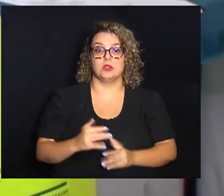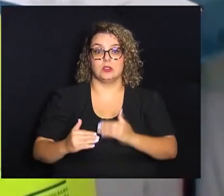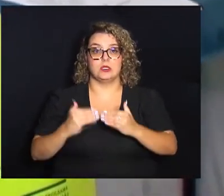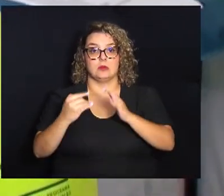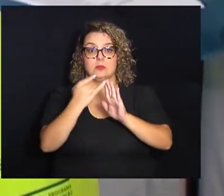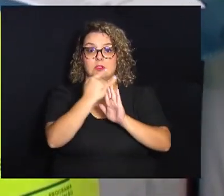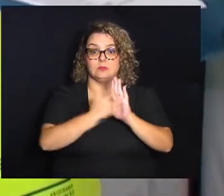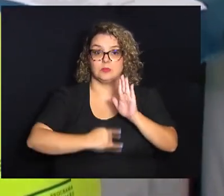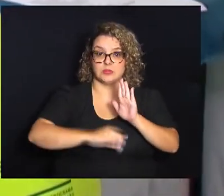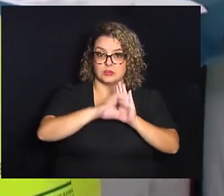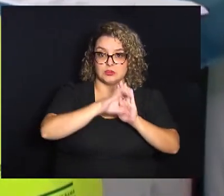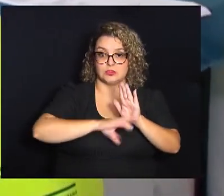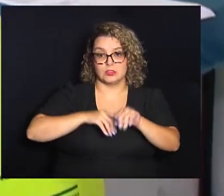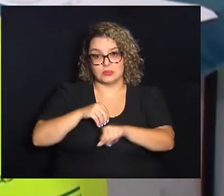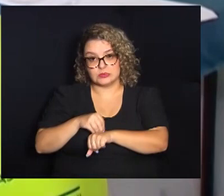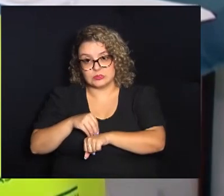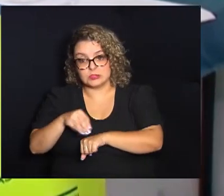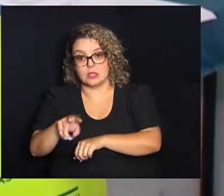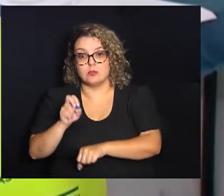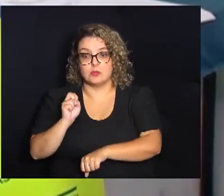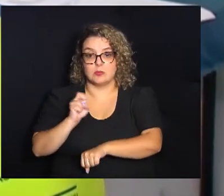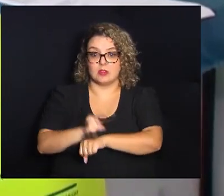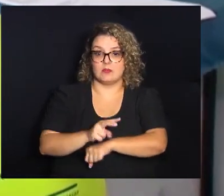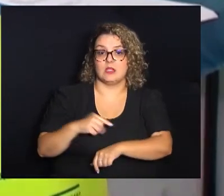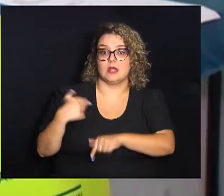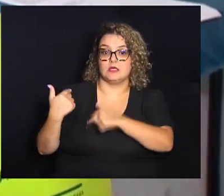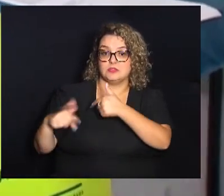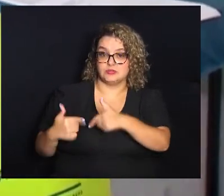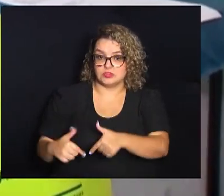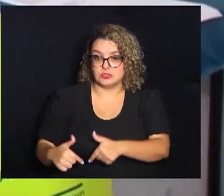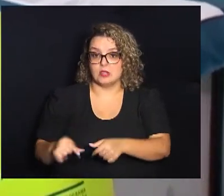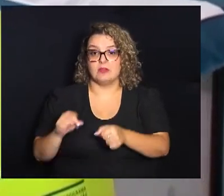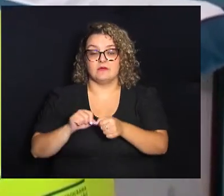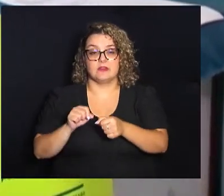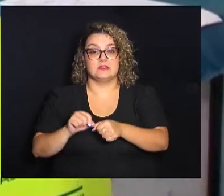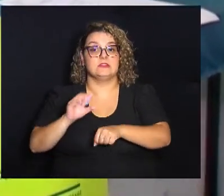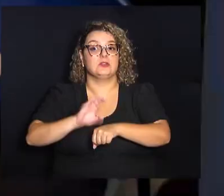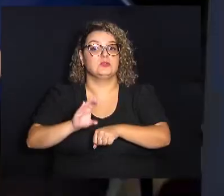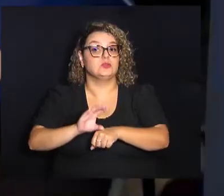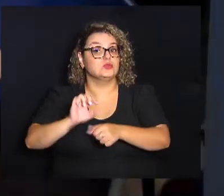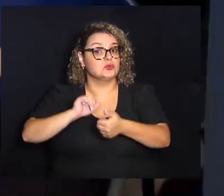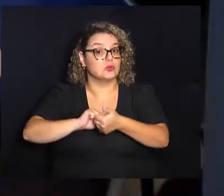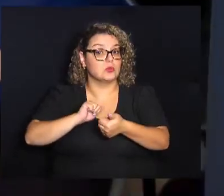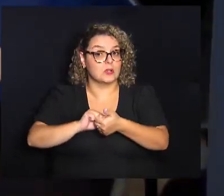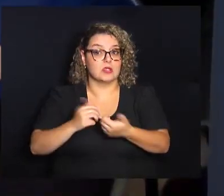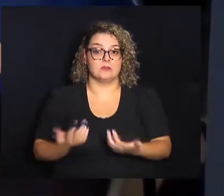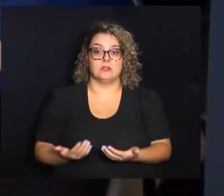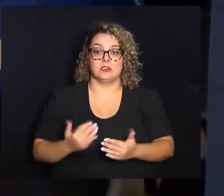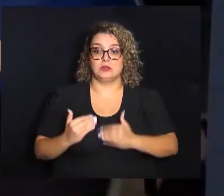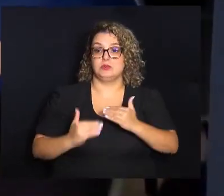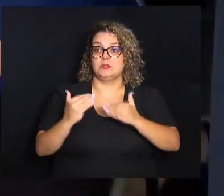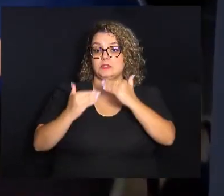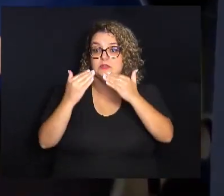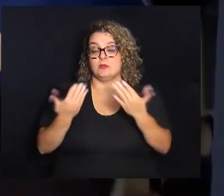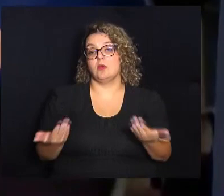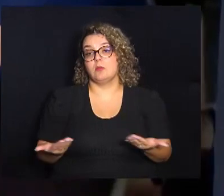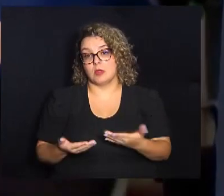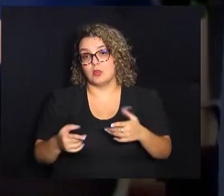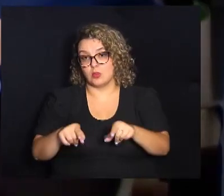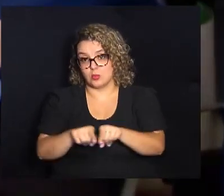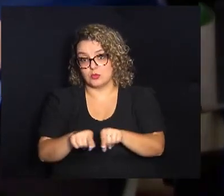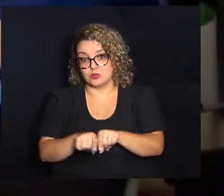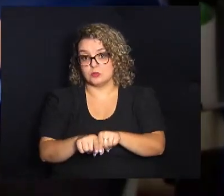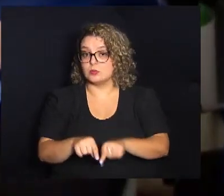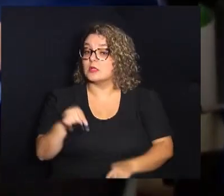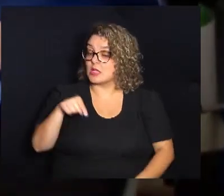currículo, encaminhando para uma vaga de emprego, fazendo cursos de qualificação, e também desenvolvemos agora